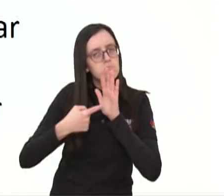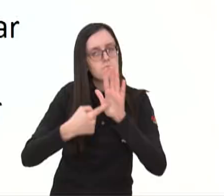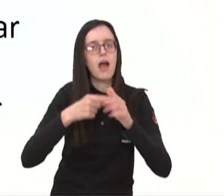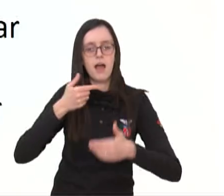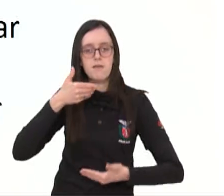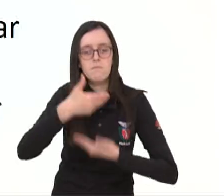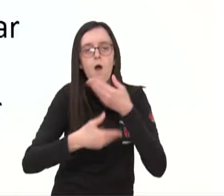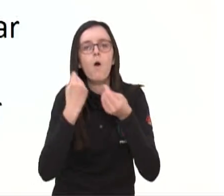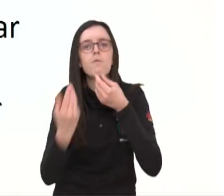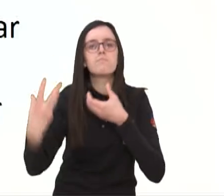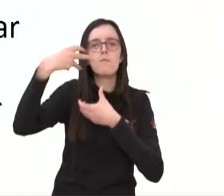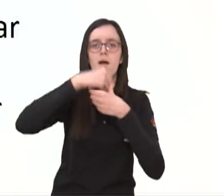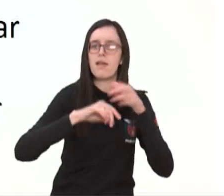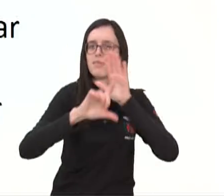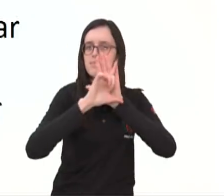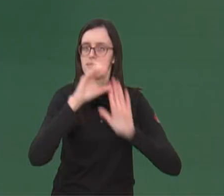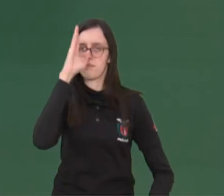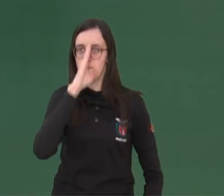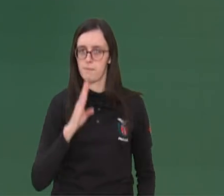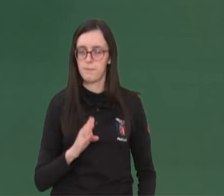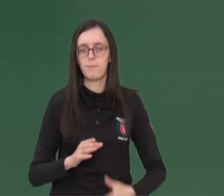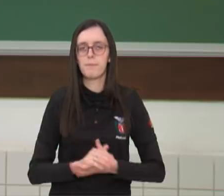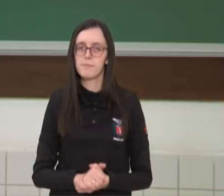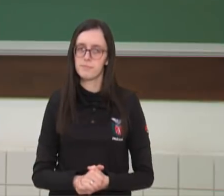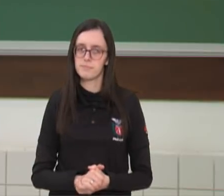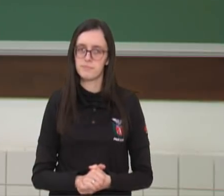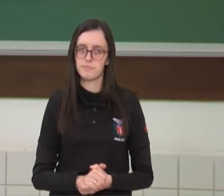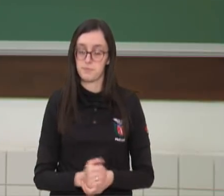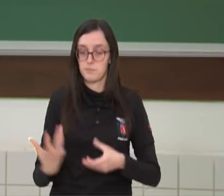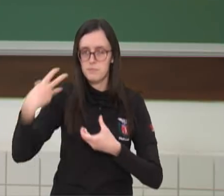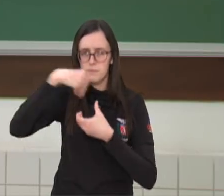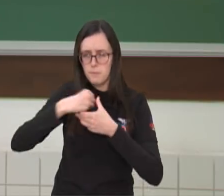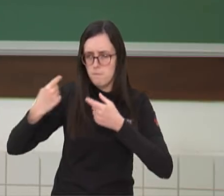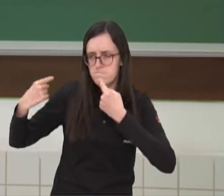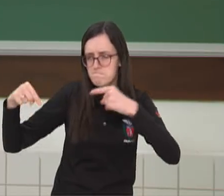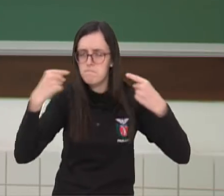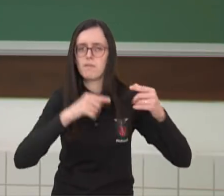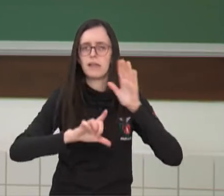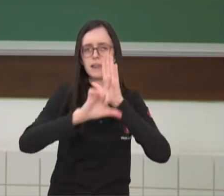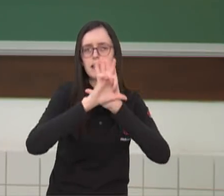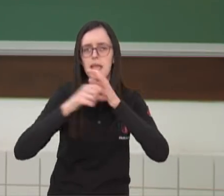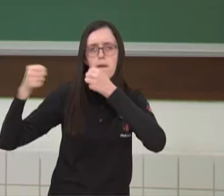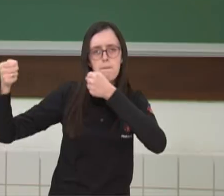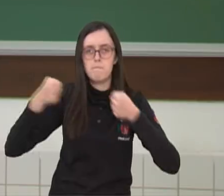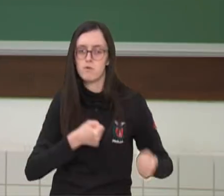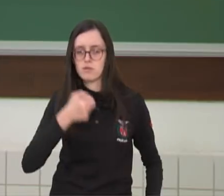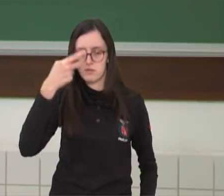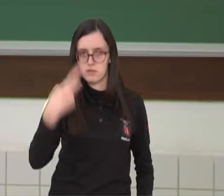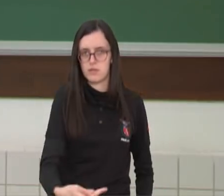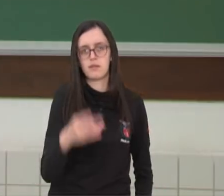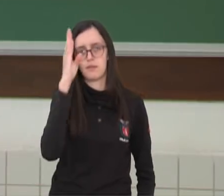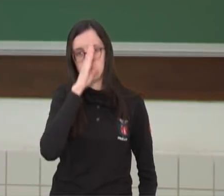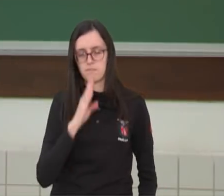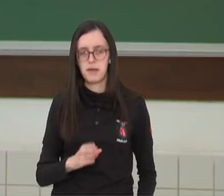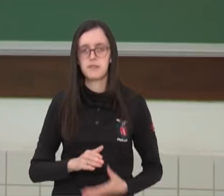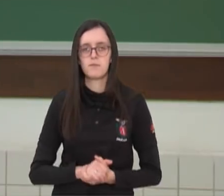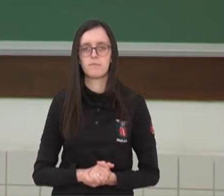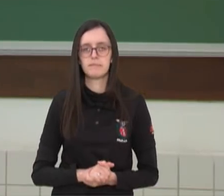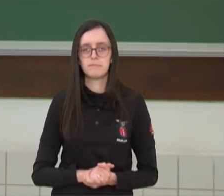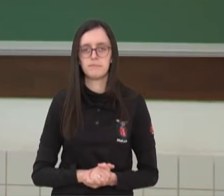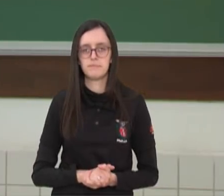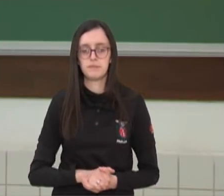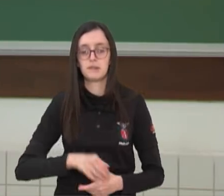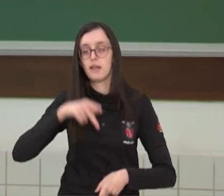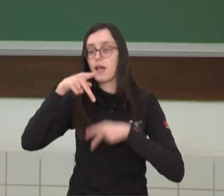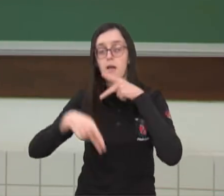processo legislativo no Brasil, dentro da discussão das leis do poder no Brasil. E aí? Os